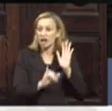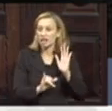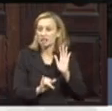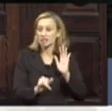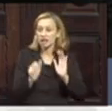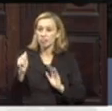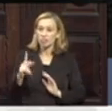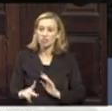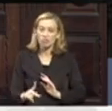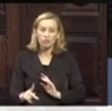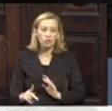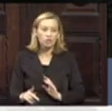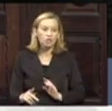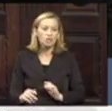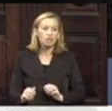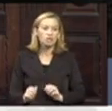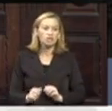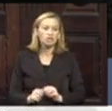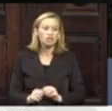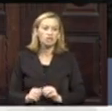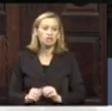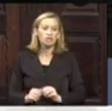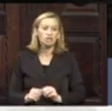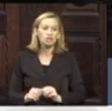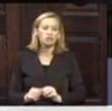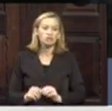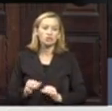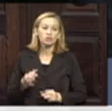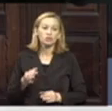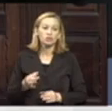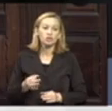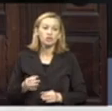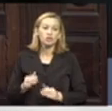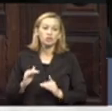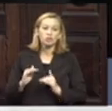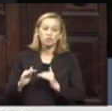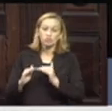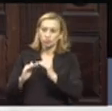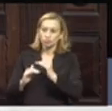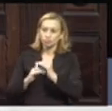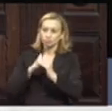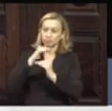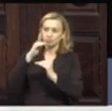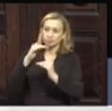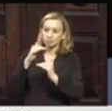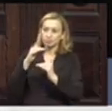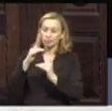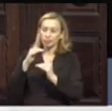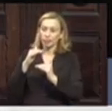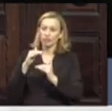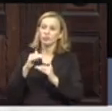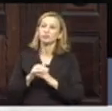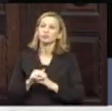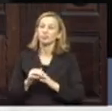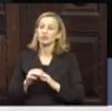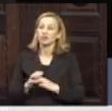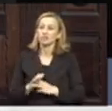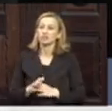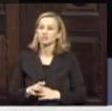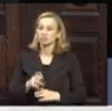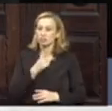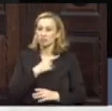nos dá os instrumentos de freios e contrapesos. Cabe ao poder legiferante, que é o poder legislativo, fazer